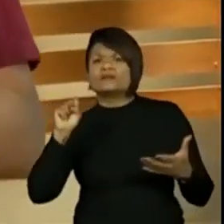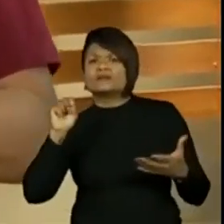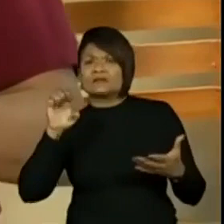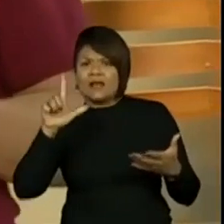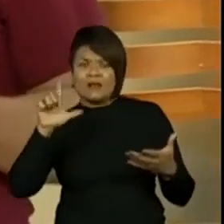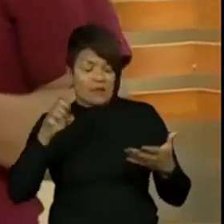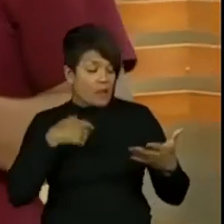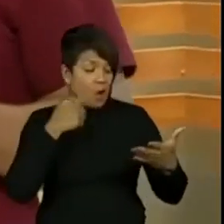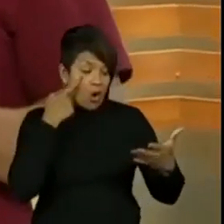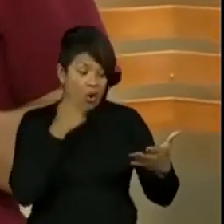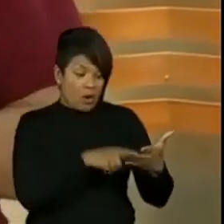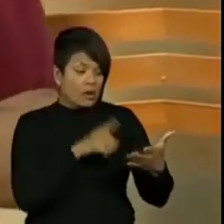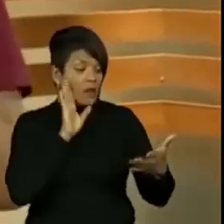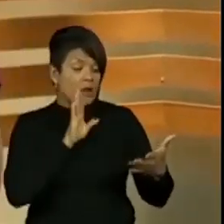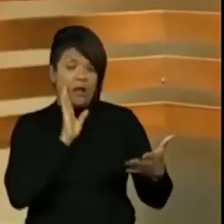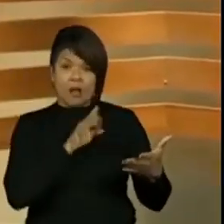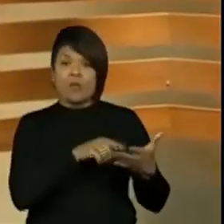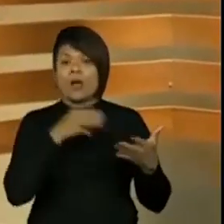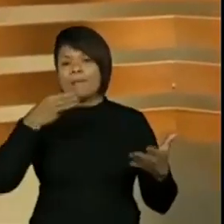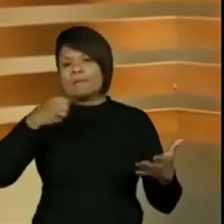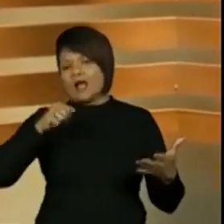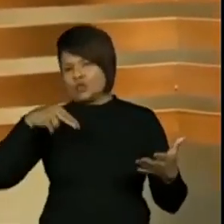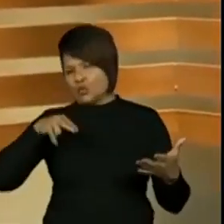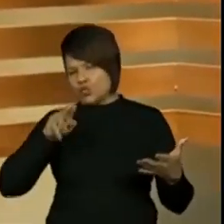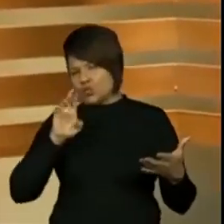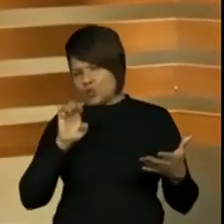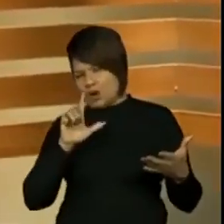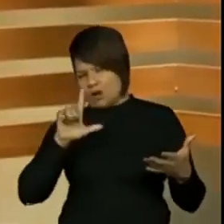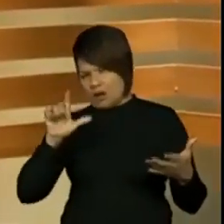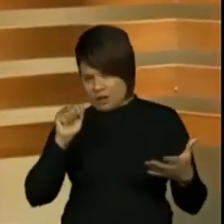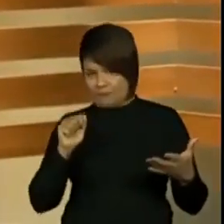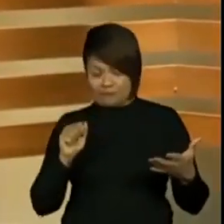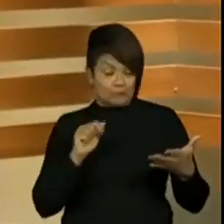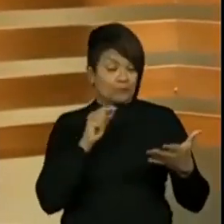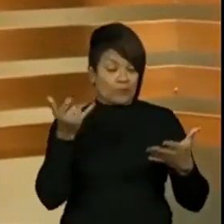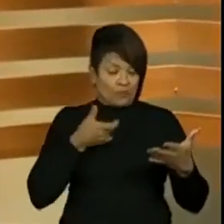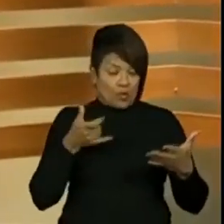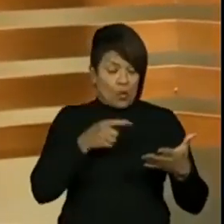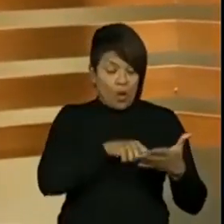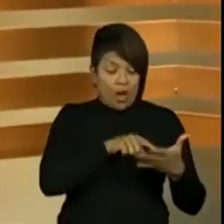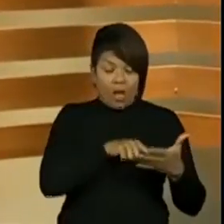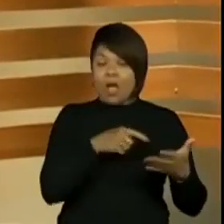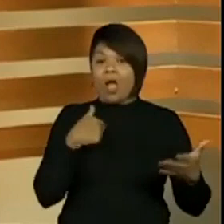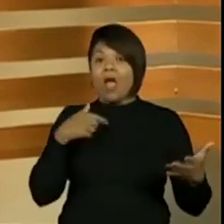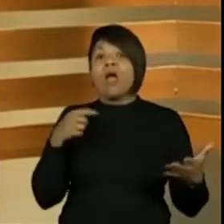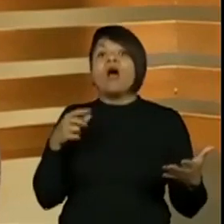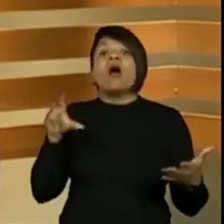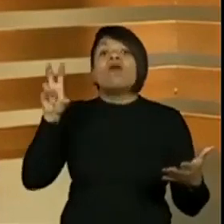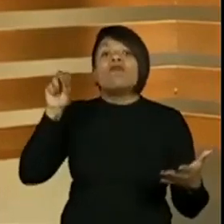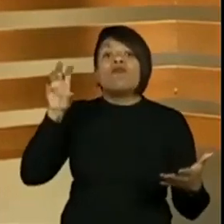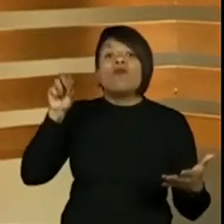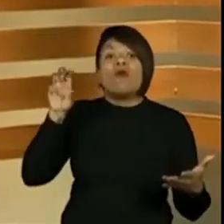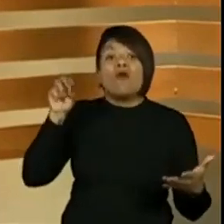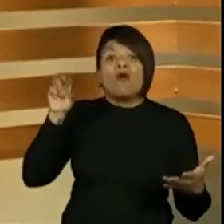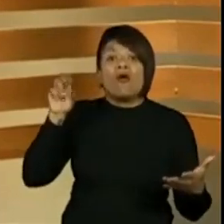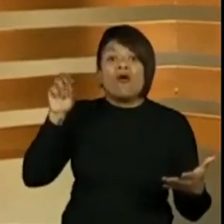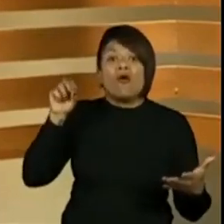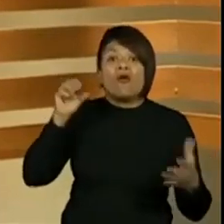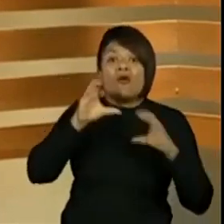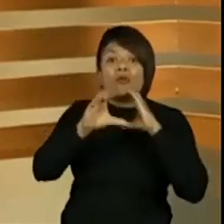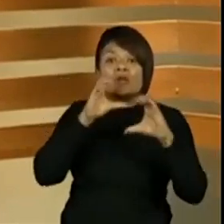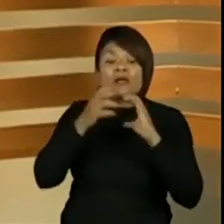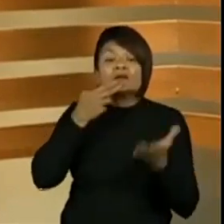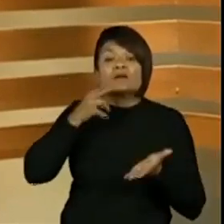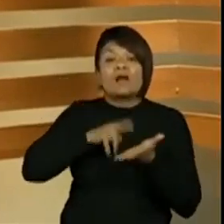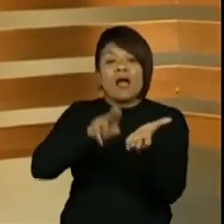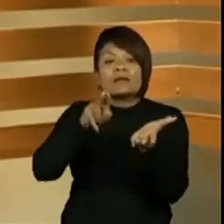se comunicavam. Manuela falou o seguinte, que os avós se comunicavam por cartas. Eu tinha esquecido disso, Manuela. Que bem